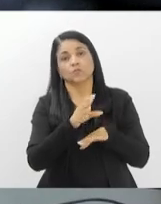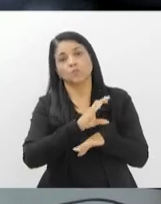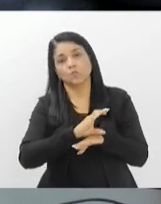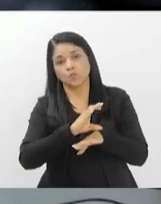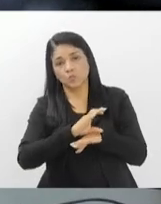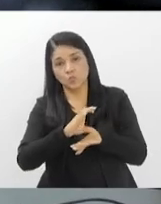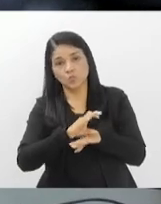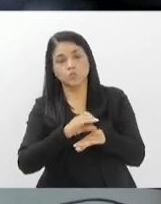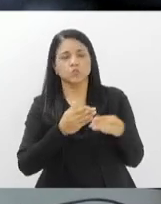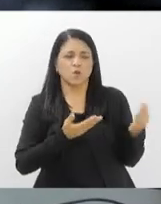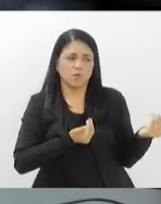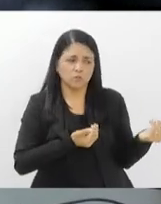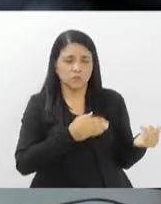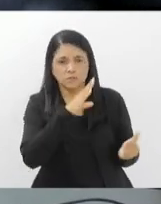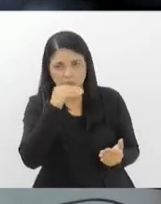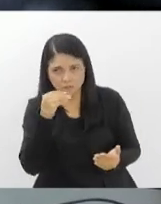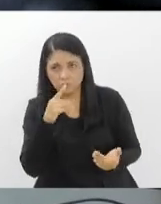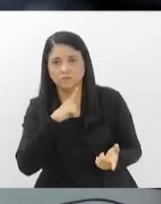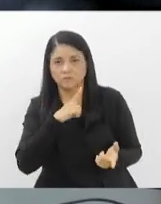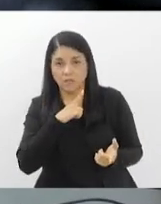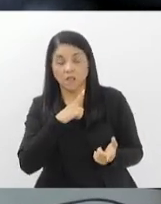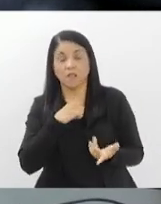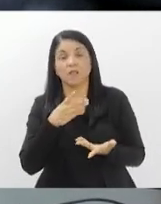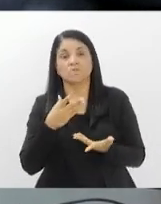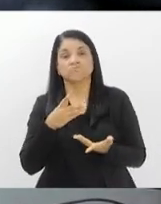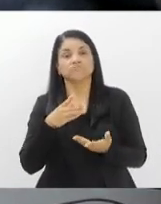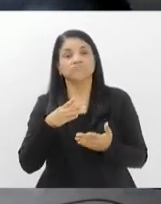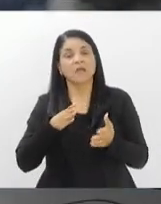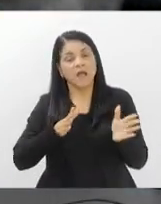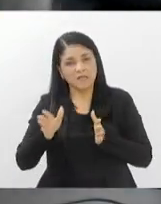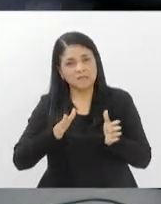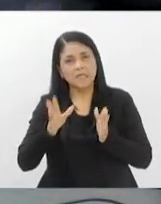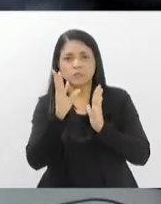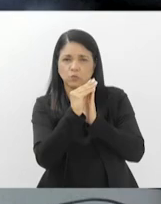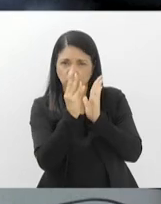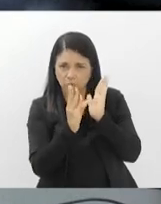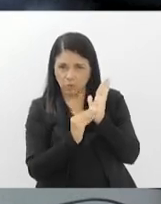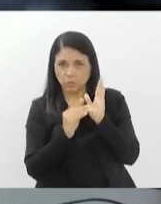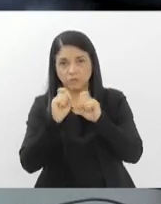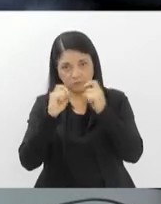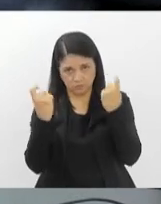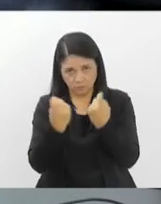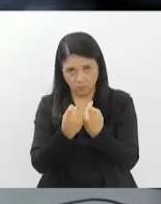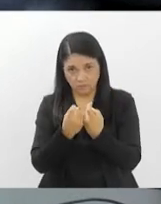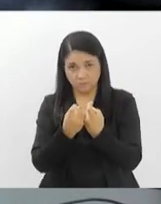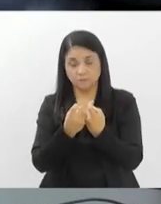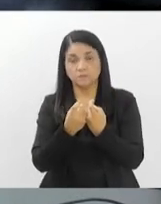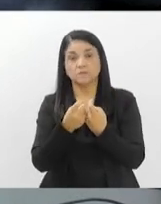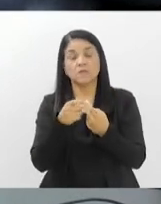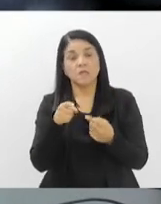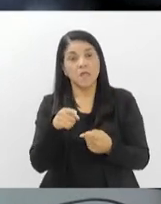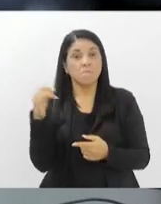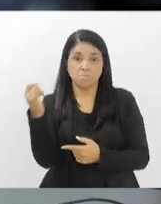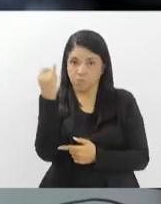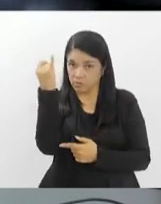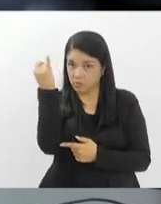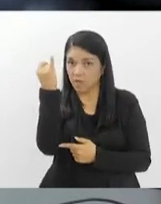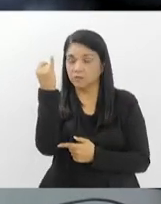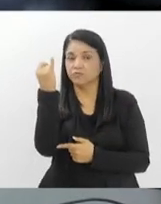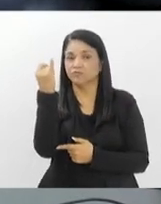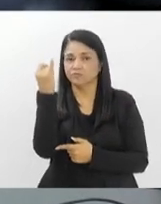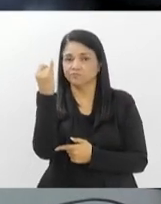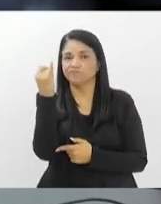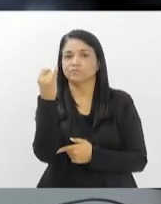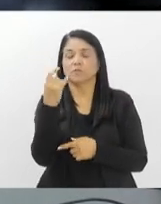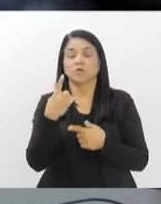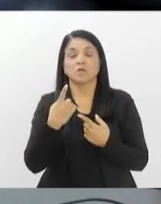também adolescentes, em formação, estão tendo acesso a esses conteúdos. Eu acho que isso é importante ser excepcionalizado. As abordagens de